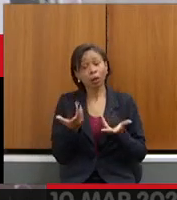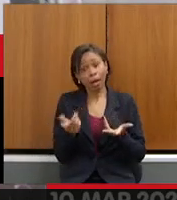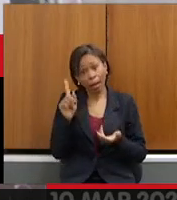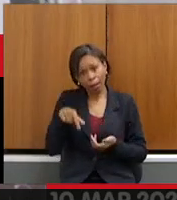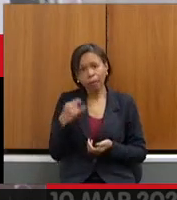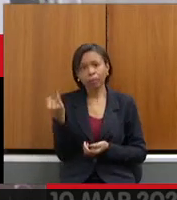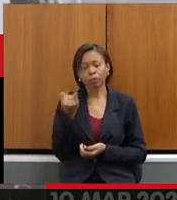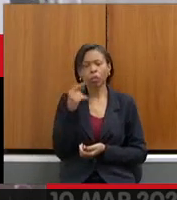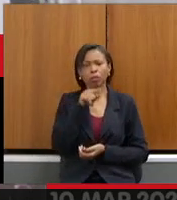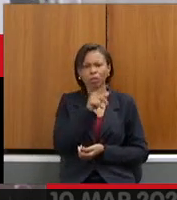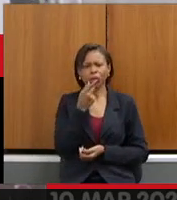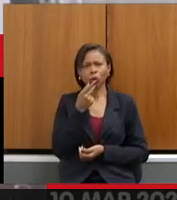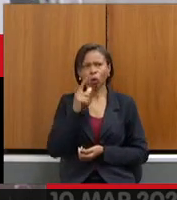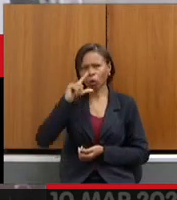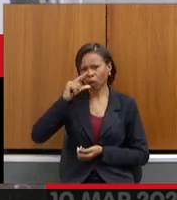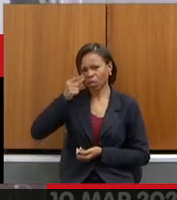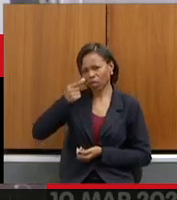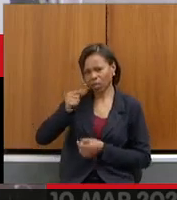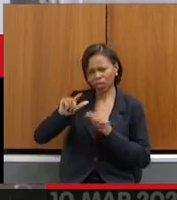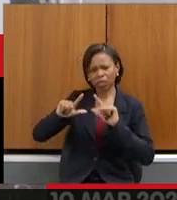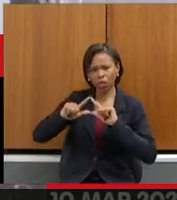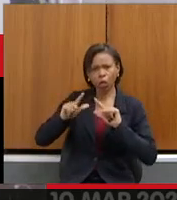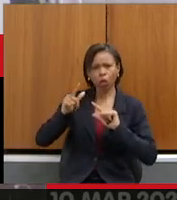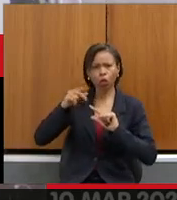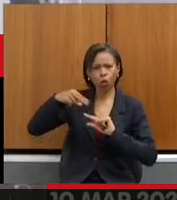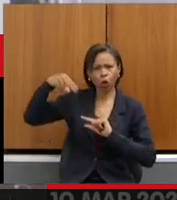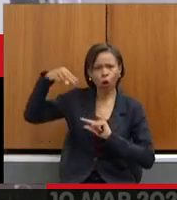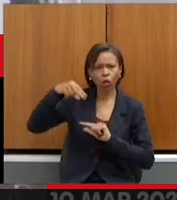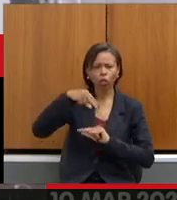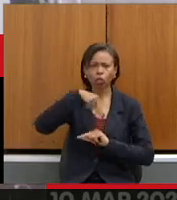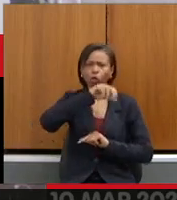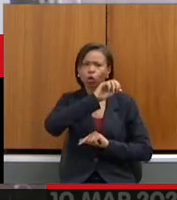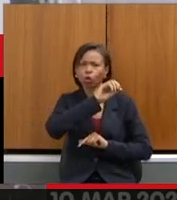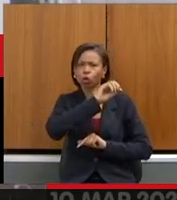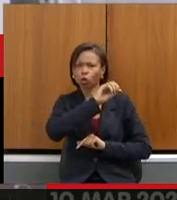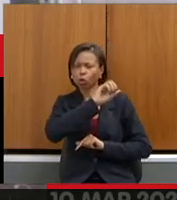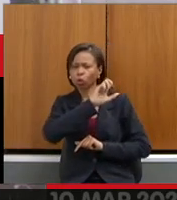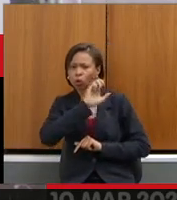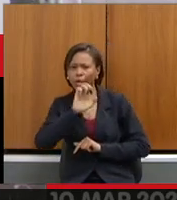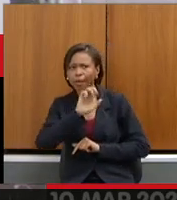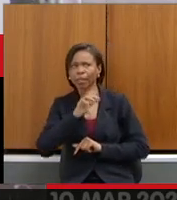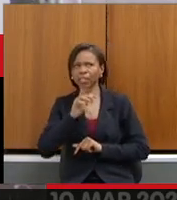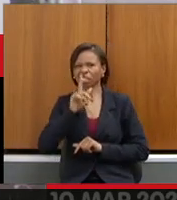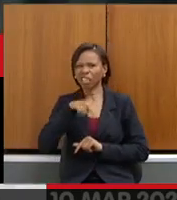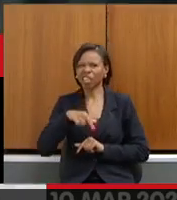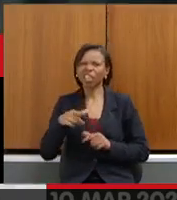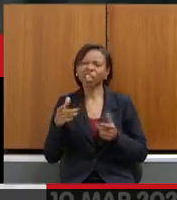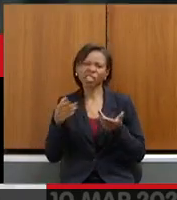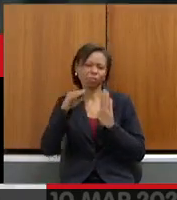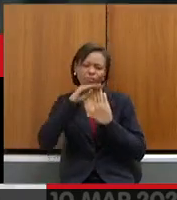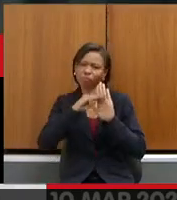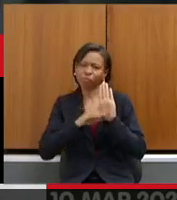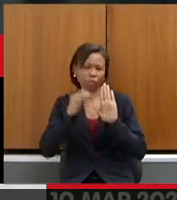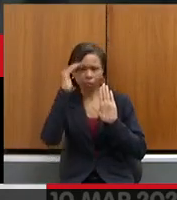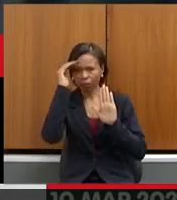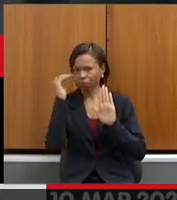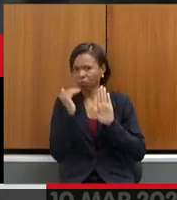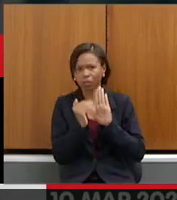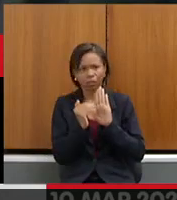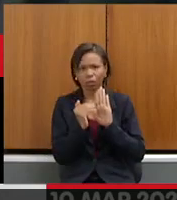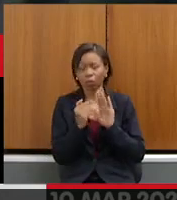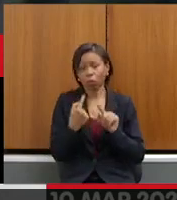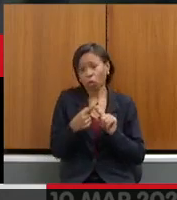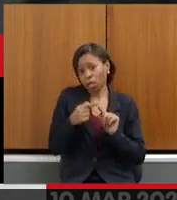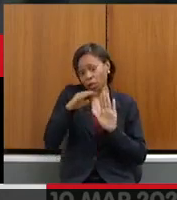caso do Instituto triângulo norte e o próprio Noroeste da regiões que nós temos baixa adesão ao menos conscientes né uma vez que ele não é